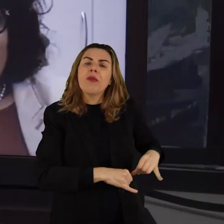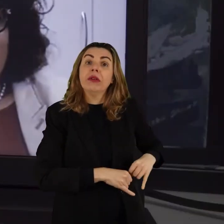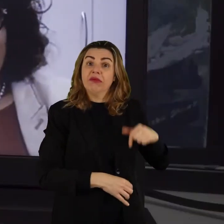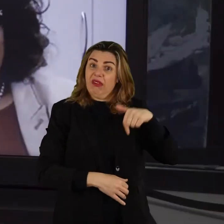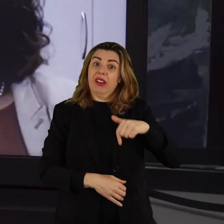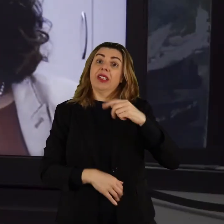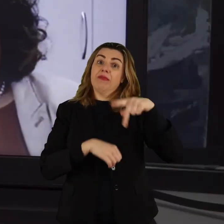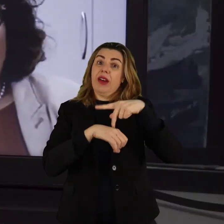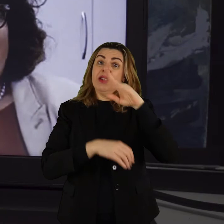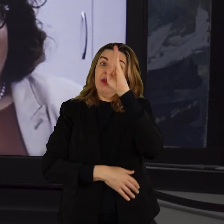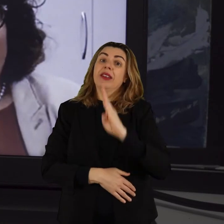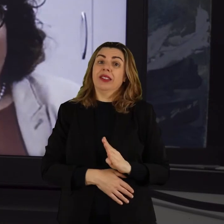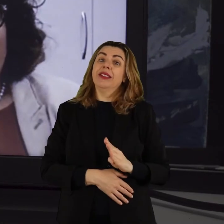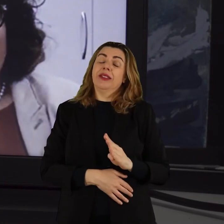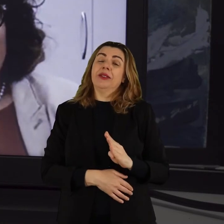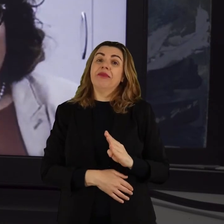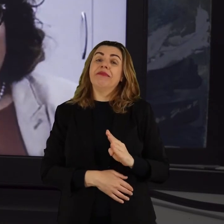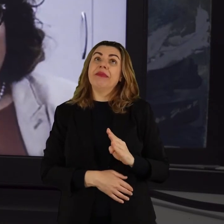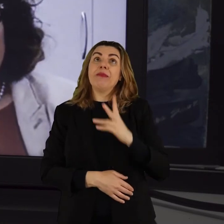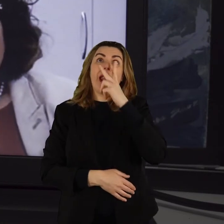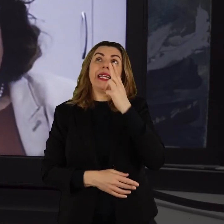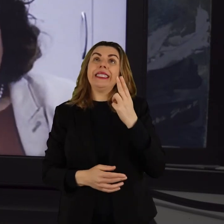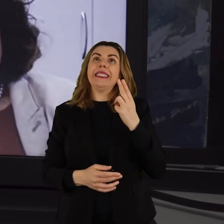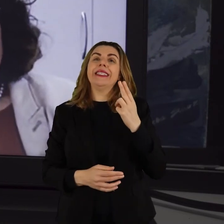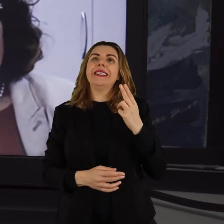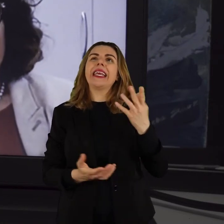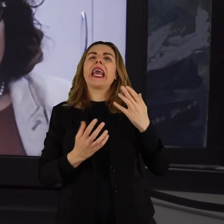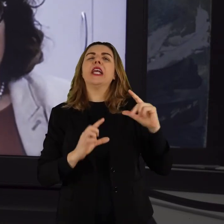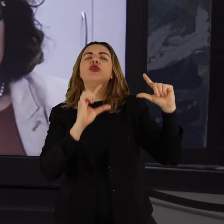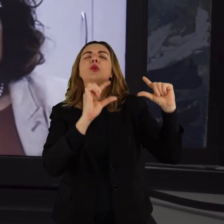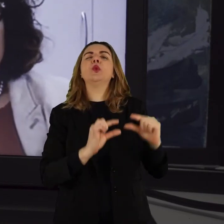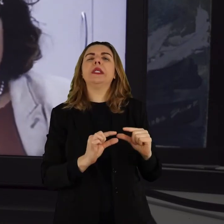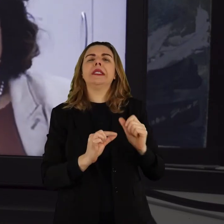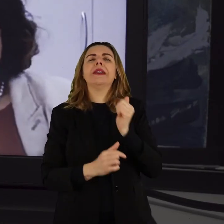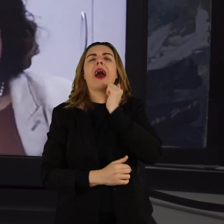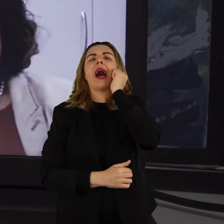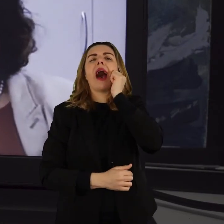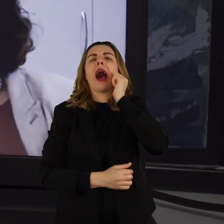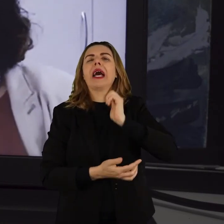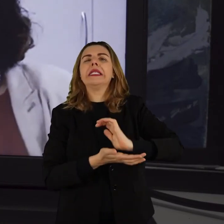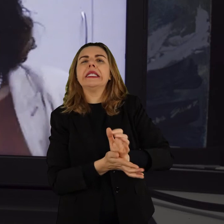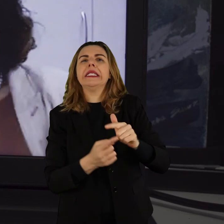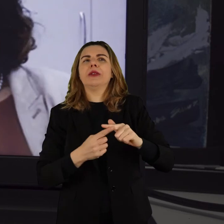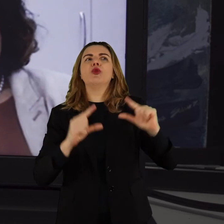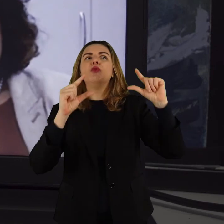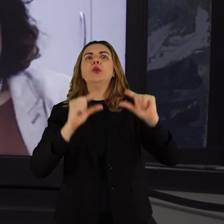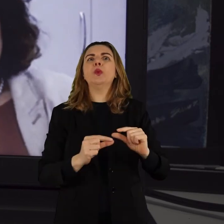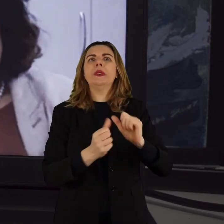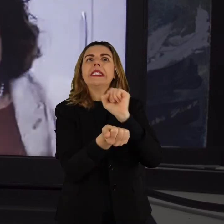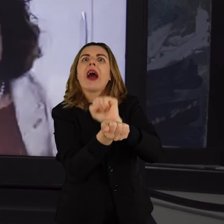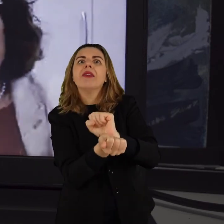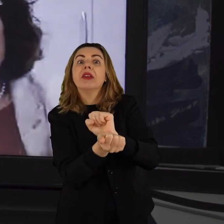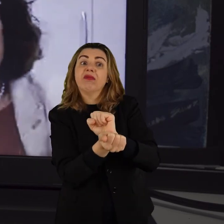Brasil tende a minimizar o racismo, minimizar a escravidão. E minimizando